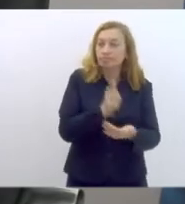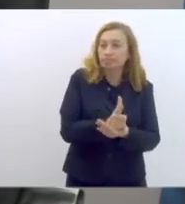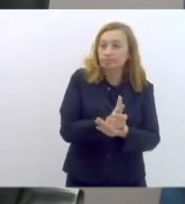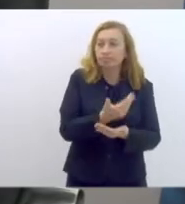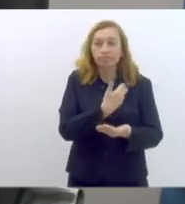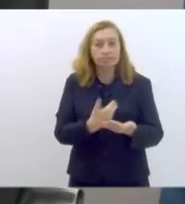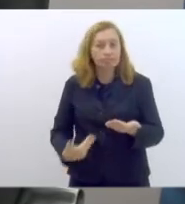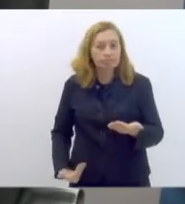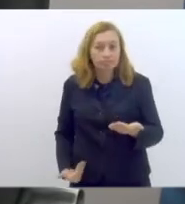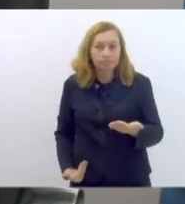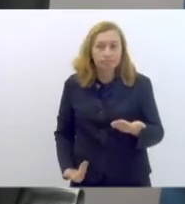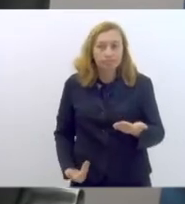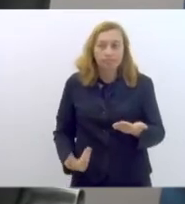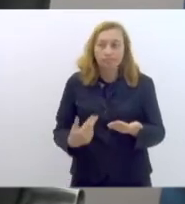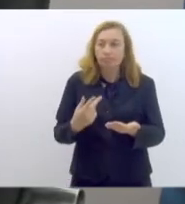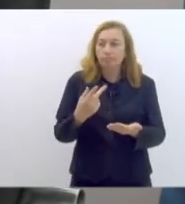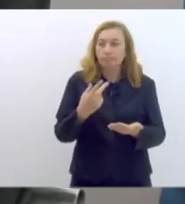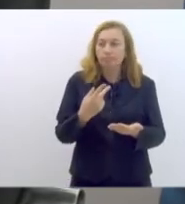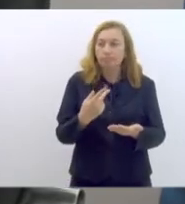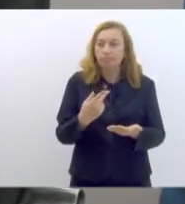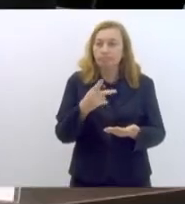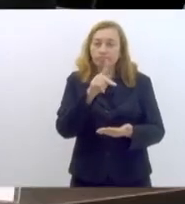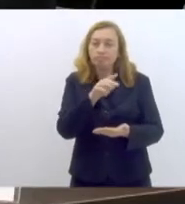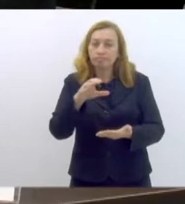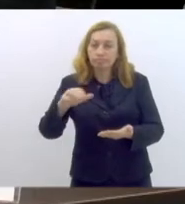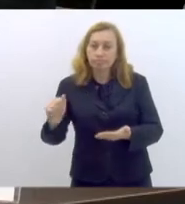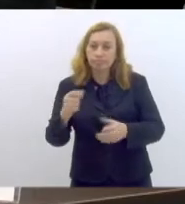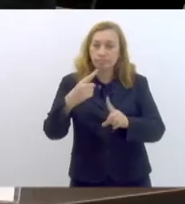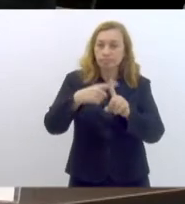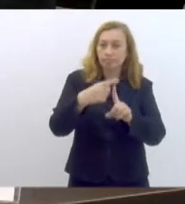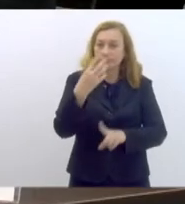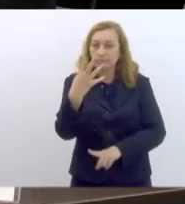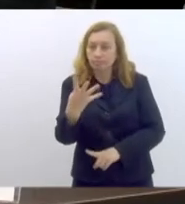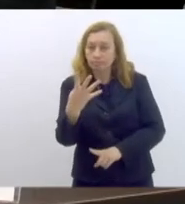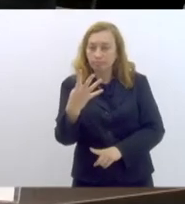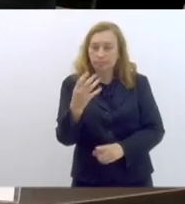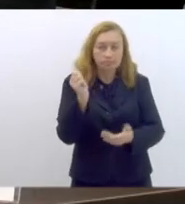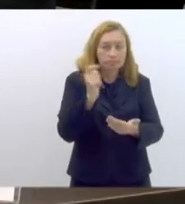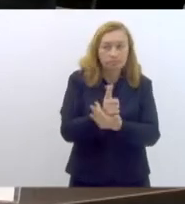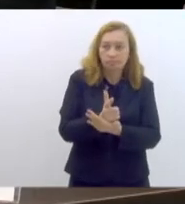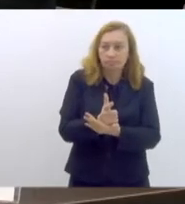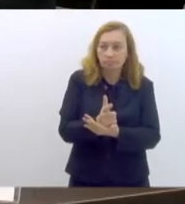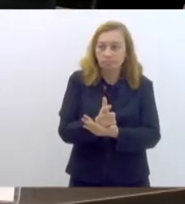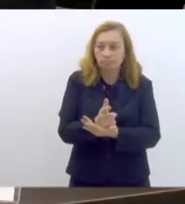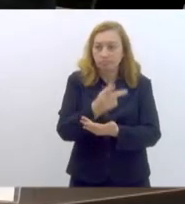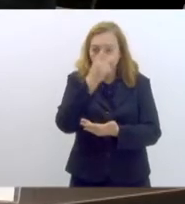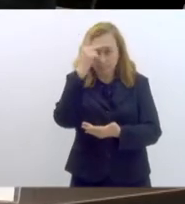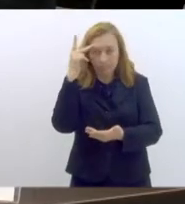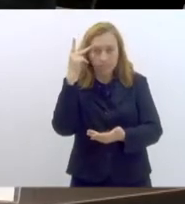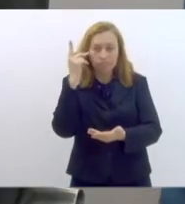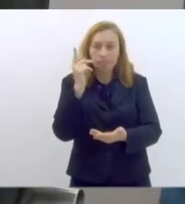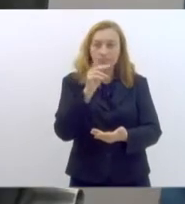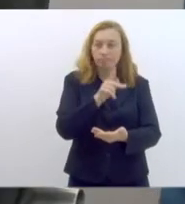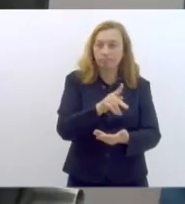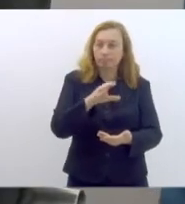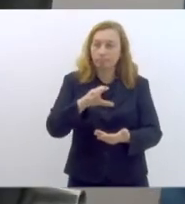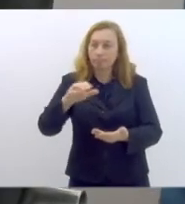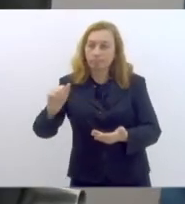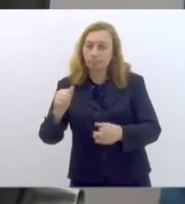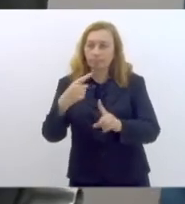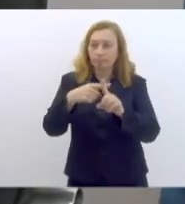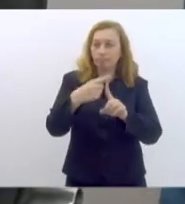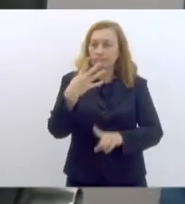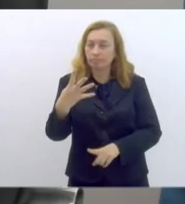governo, ele não excita ninguém em IPCA mais 4, ele não paga ninguém em IPCA mais 4, nem também paga ninguém